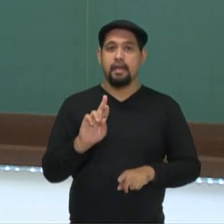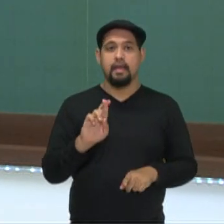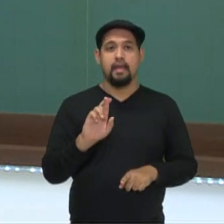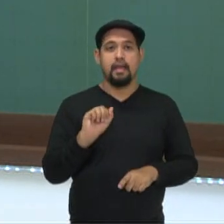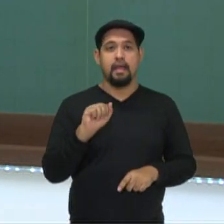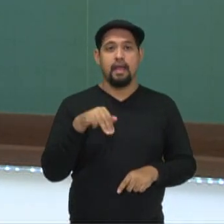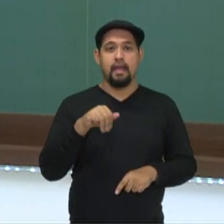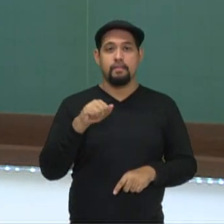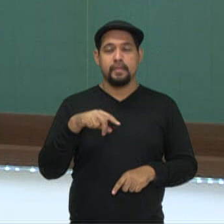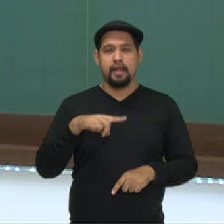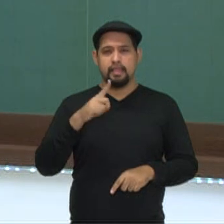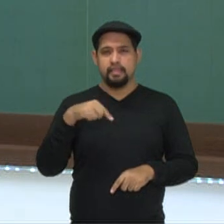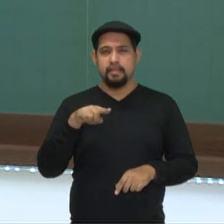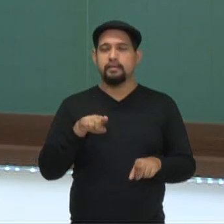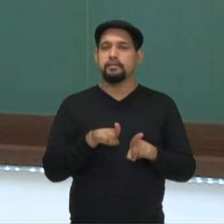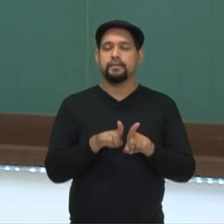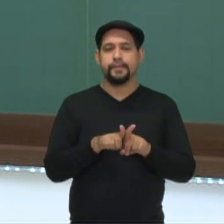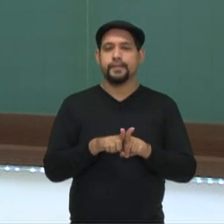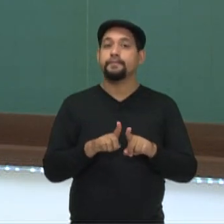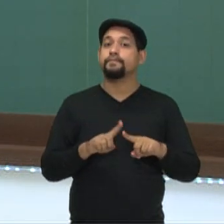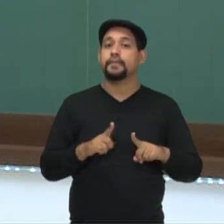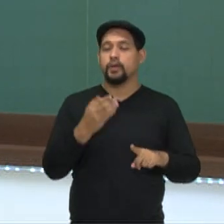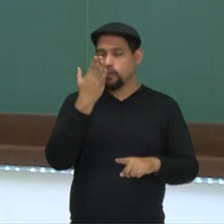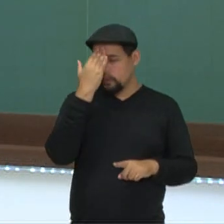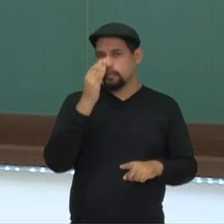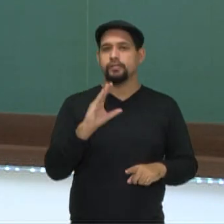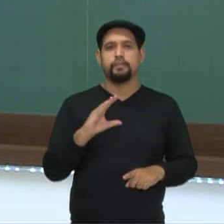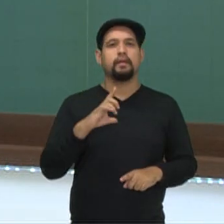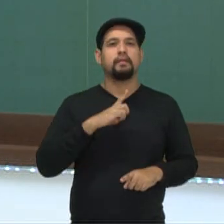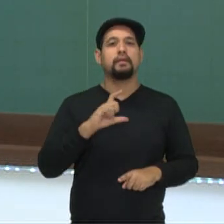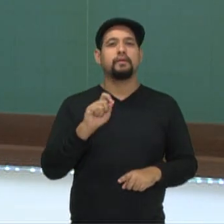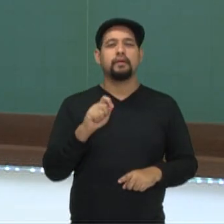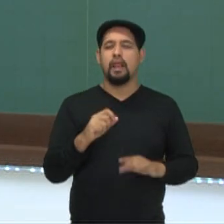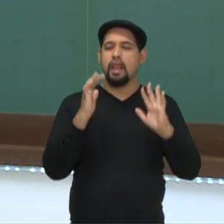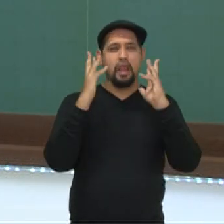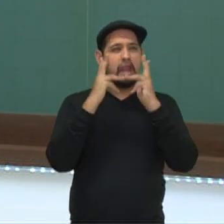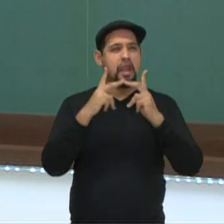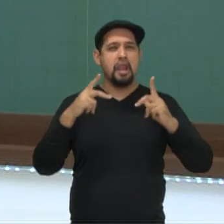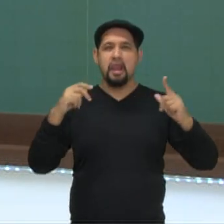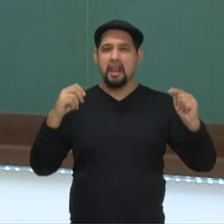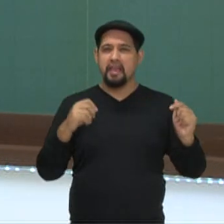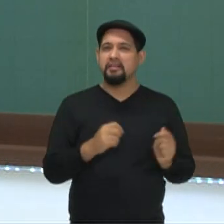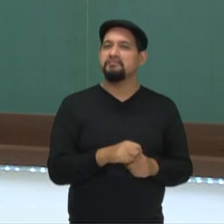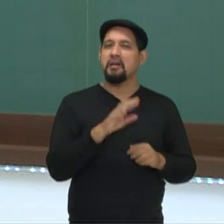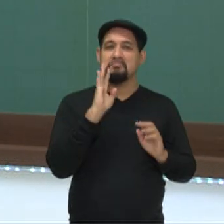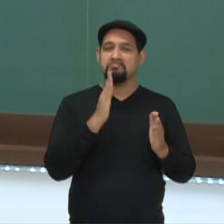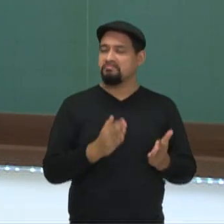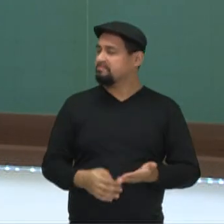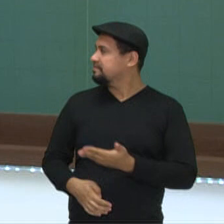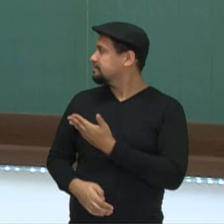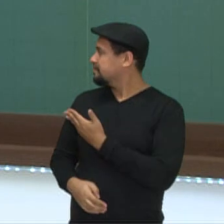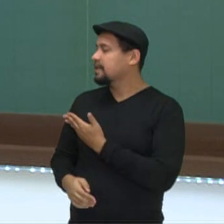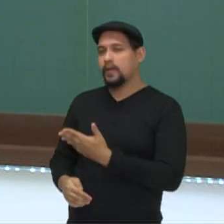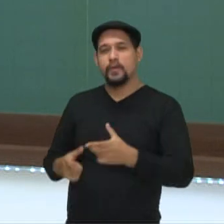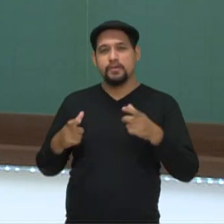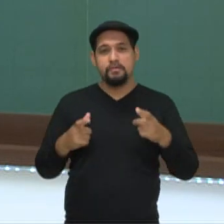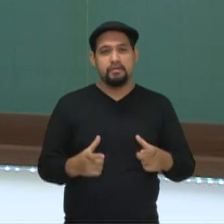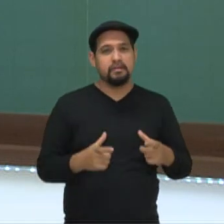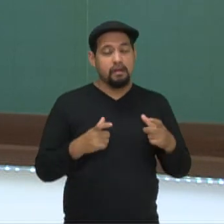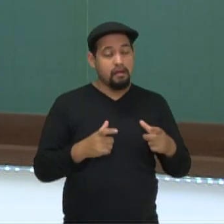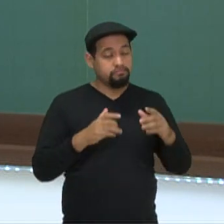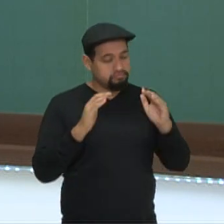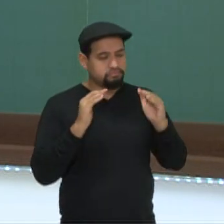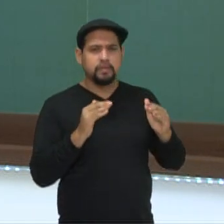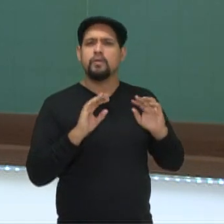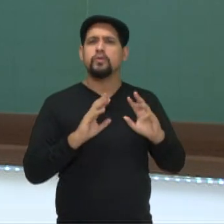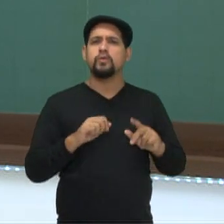de jejum. O fato é que, então, em Curitiba temos essa linda mesquita, um lugar sagrado para os muçulmanos